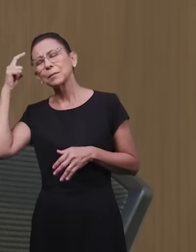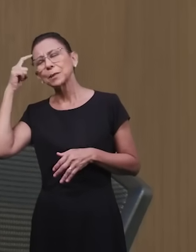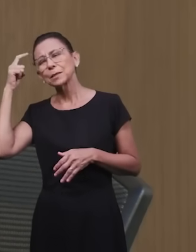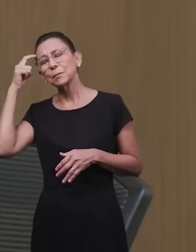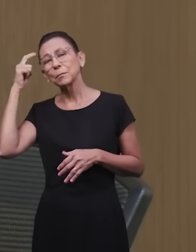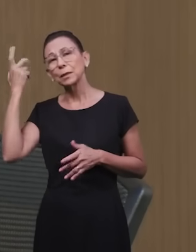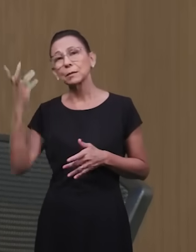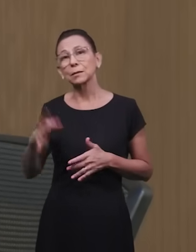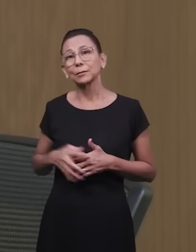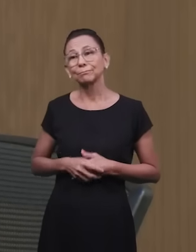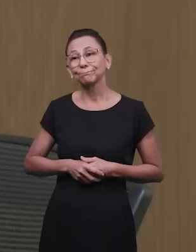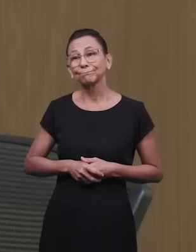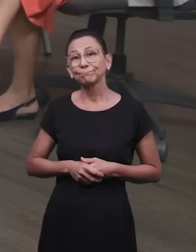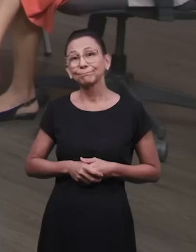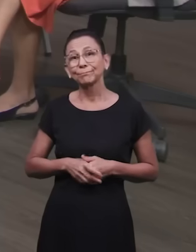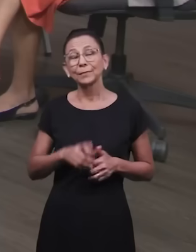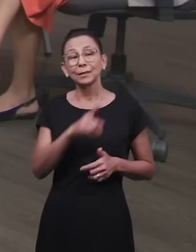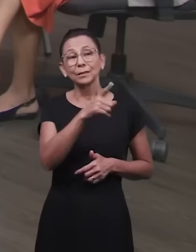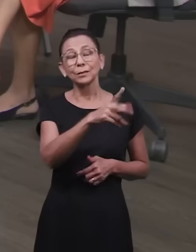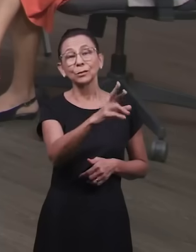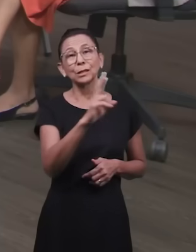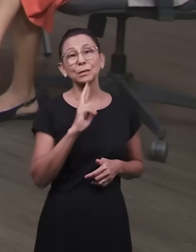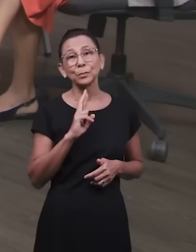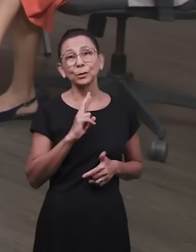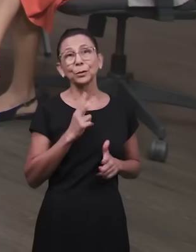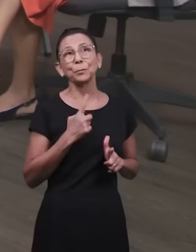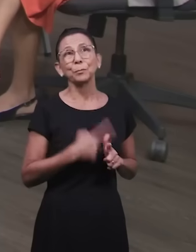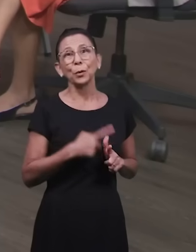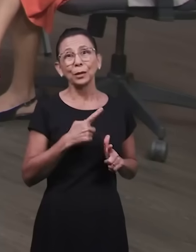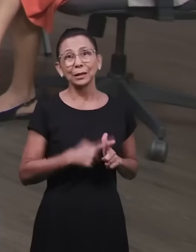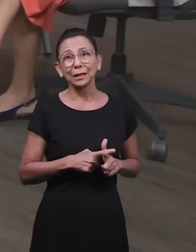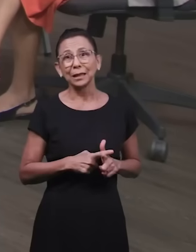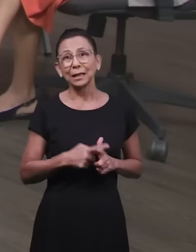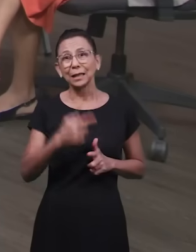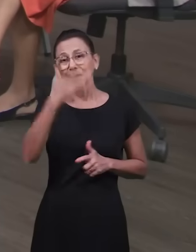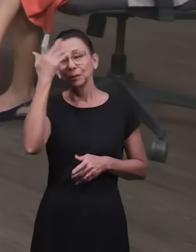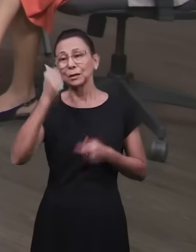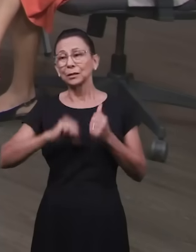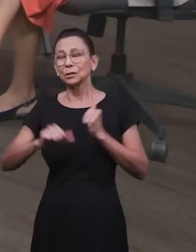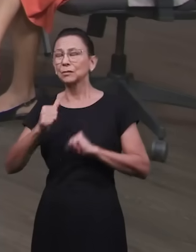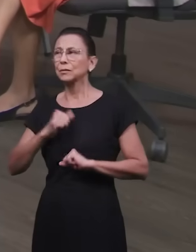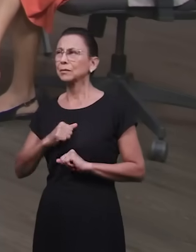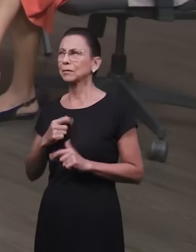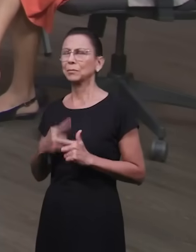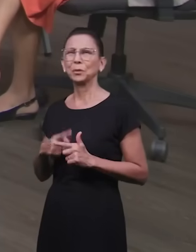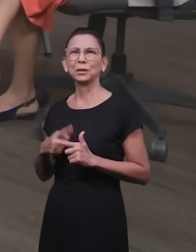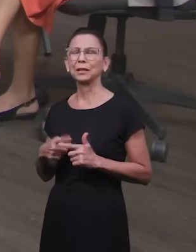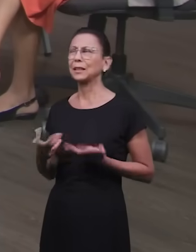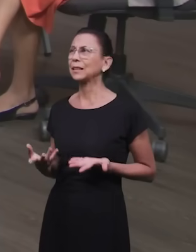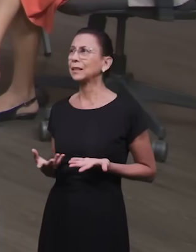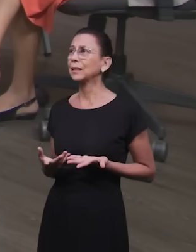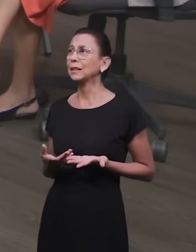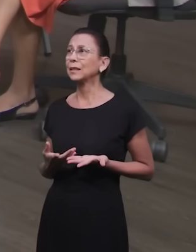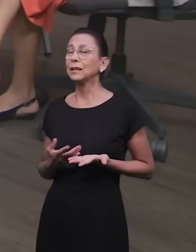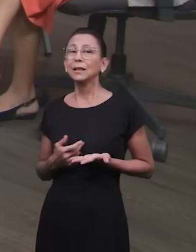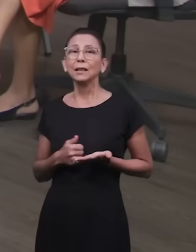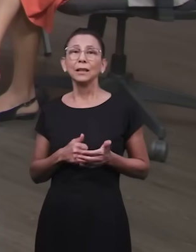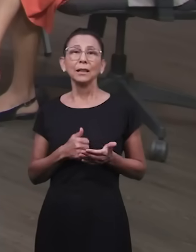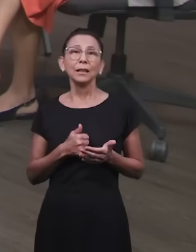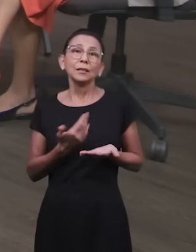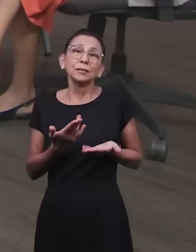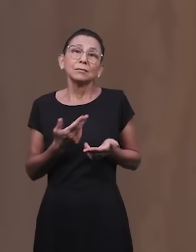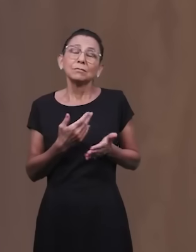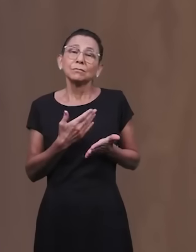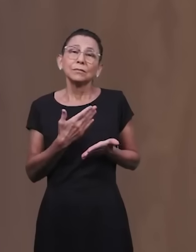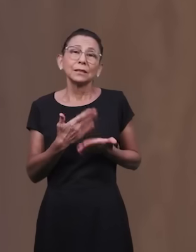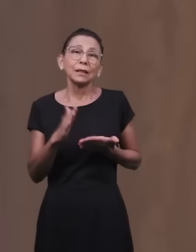tem um evento, a pessoa não respondeu. E pode ter sido uma série de porquês que não tem nada a ver com o sujeito. Pode ser que